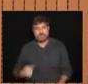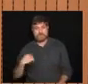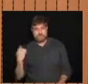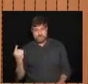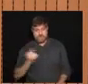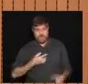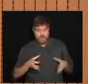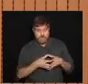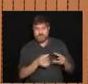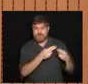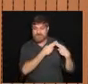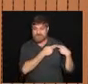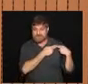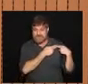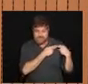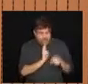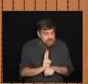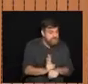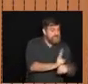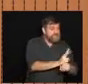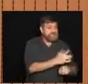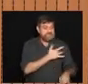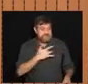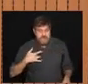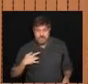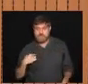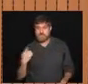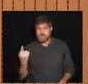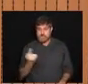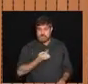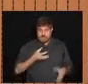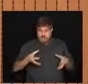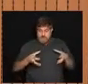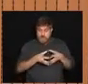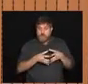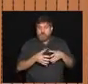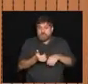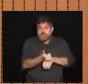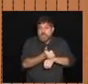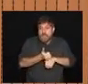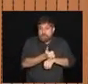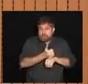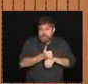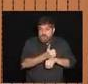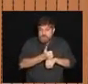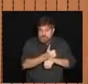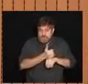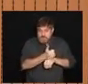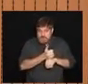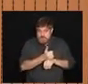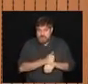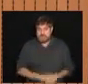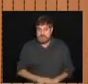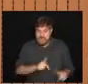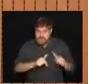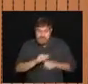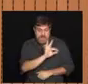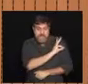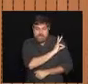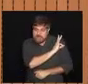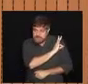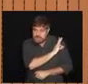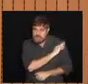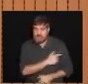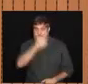a Vigilância em Saúde, para quem conhece, nós somos um grupo de profissionais muito estável nessa prefeitura. Eu